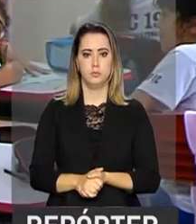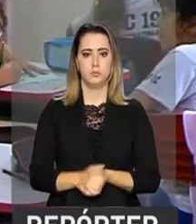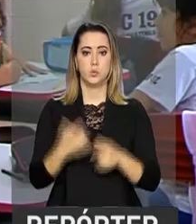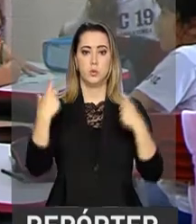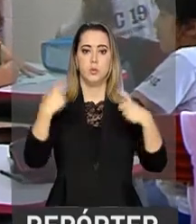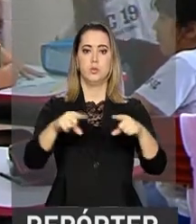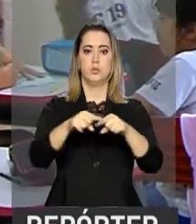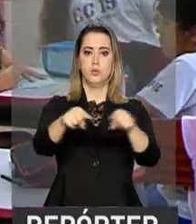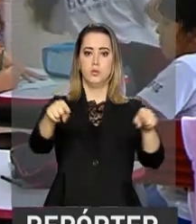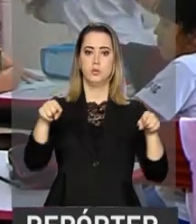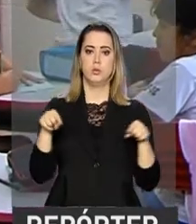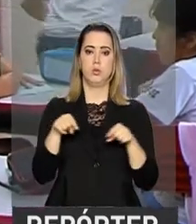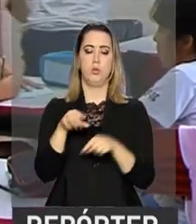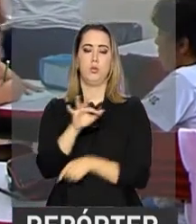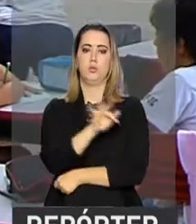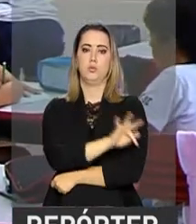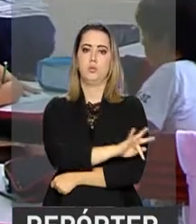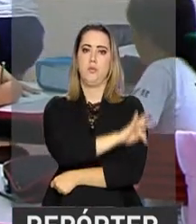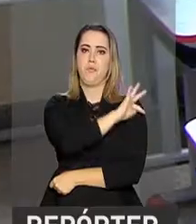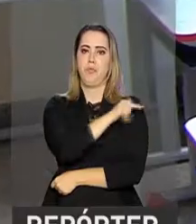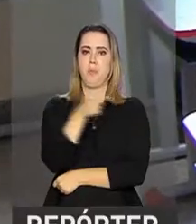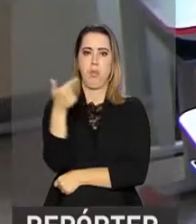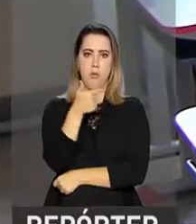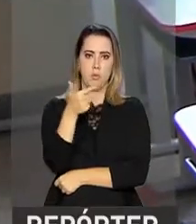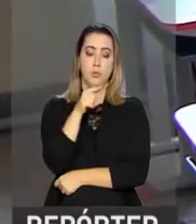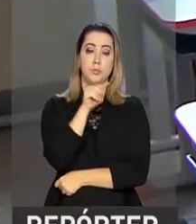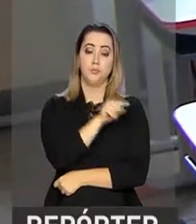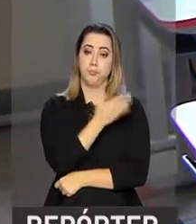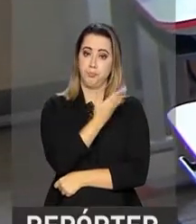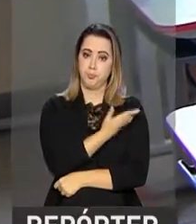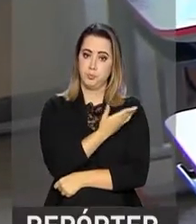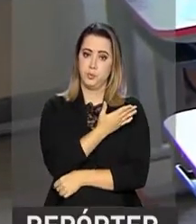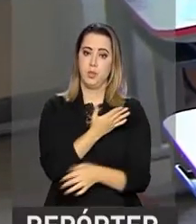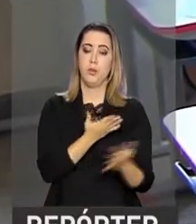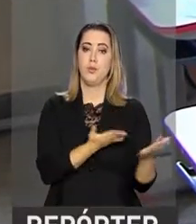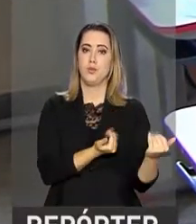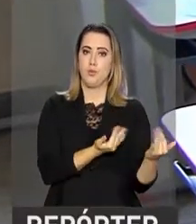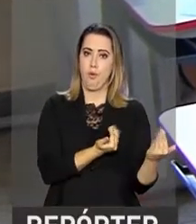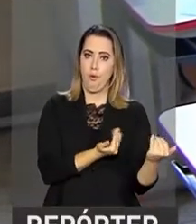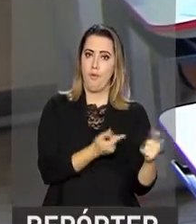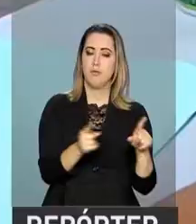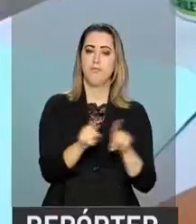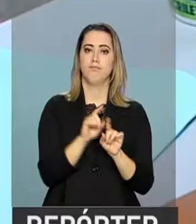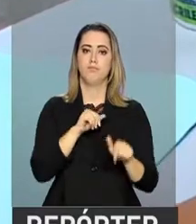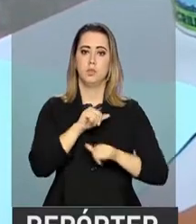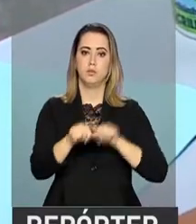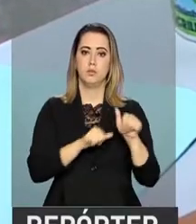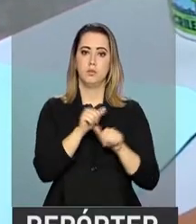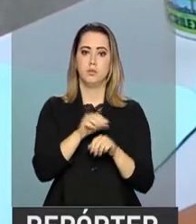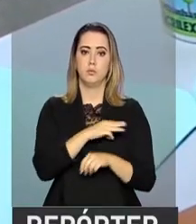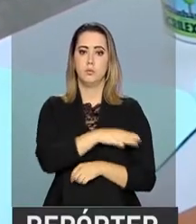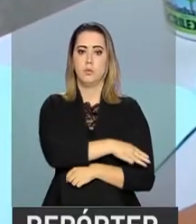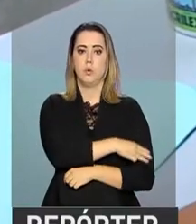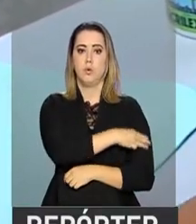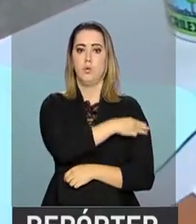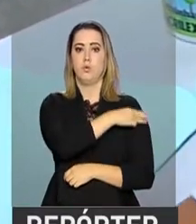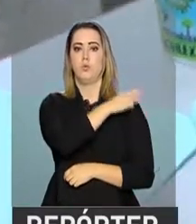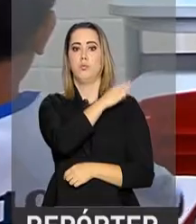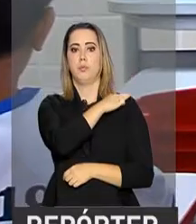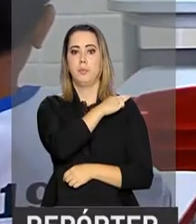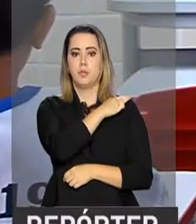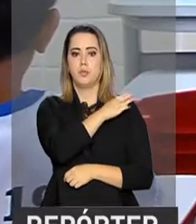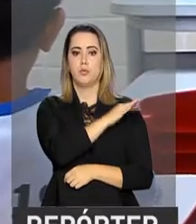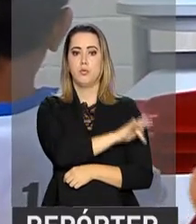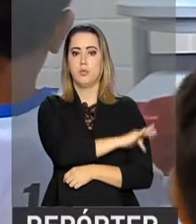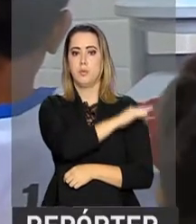Sala de aula do Ensino Fundamental 2. Adolescentes vivendo a transição para o ensino médio. No meio do